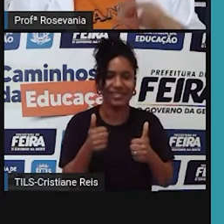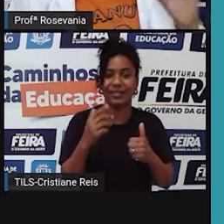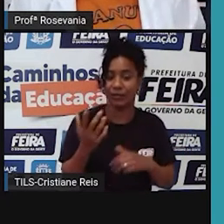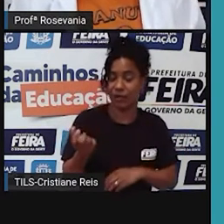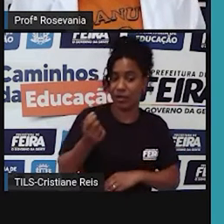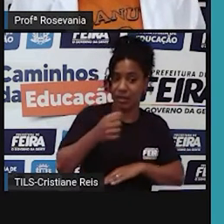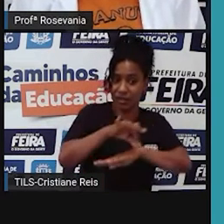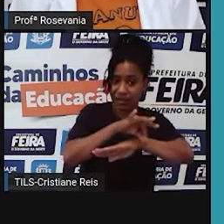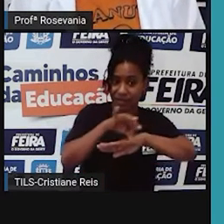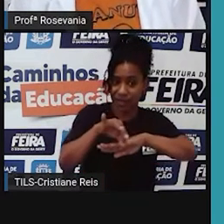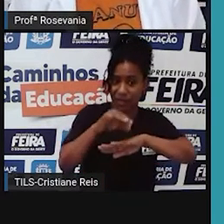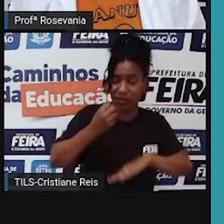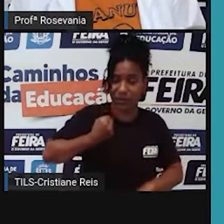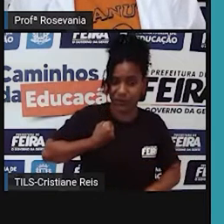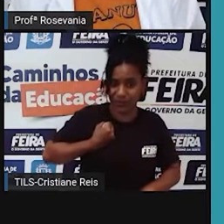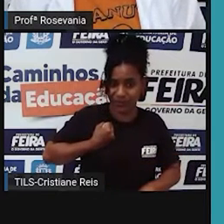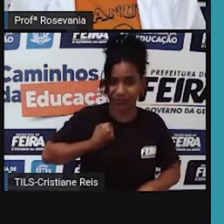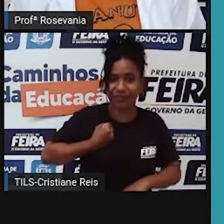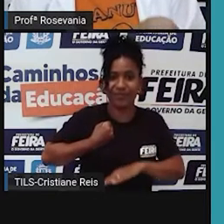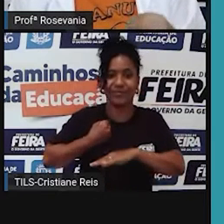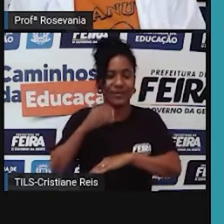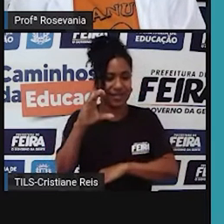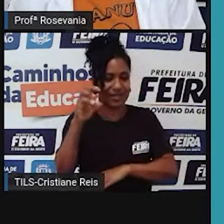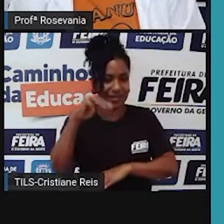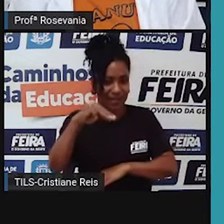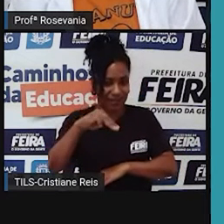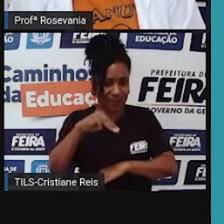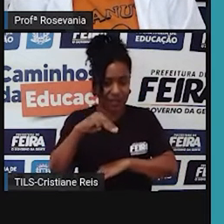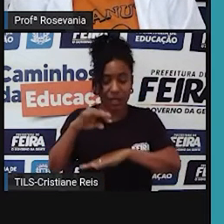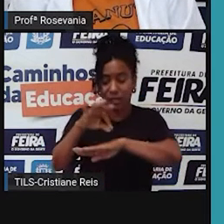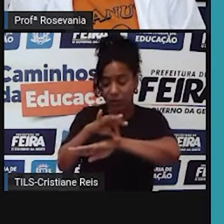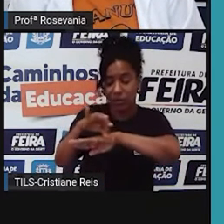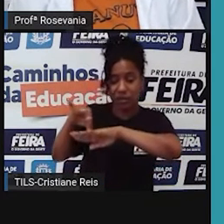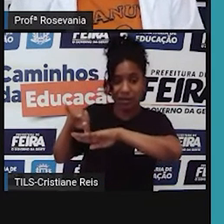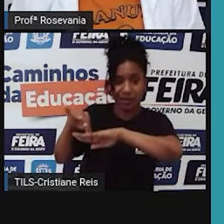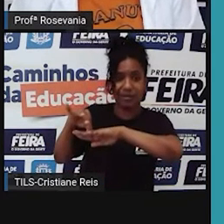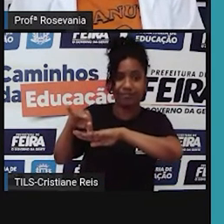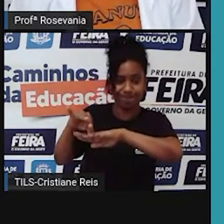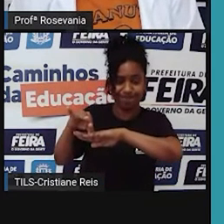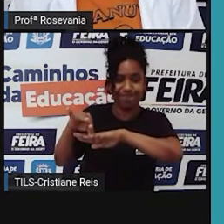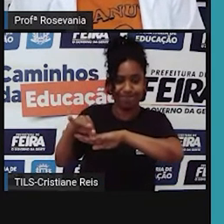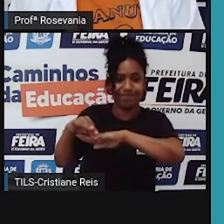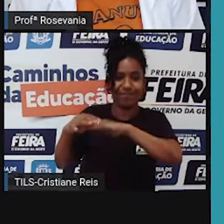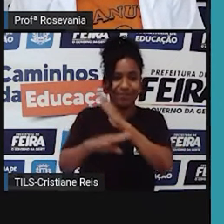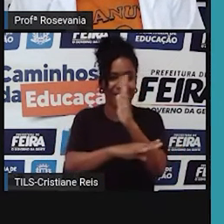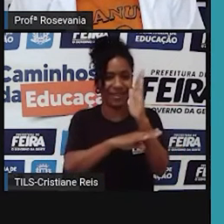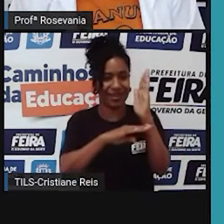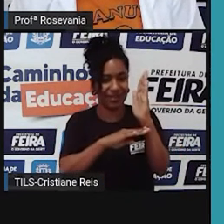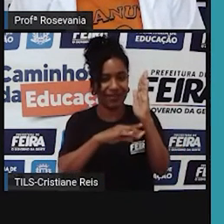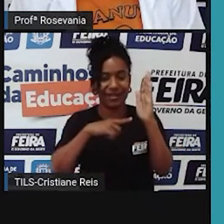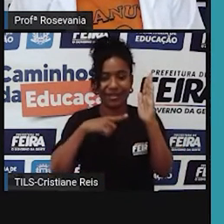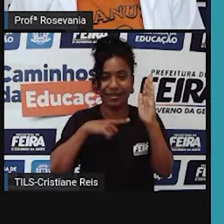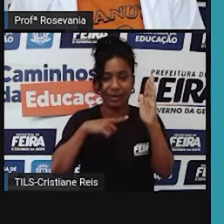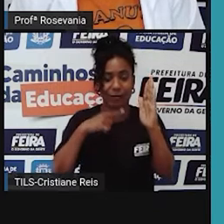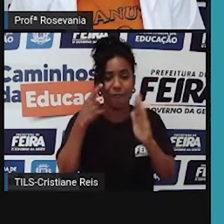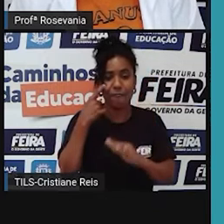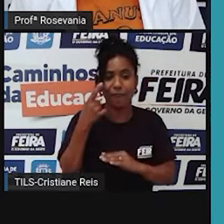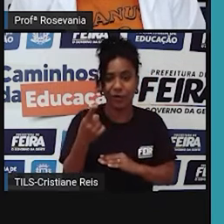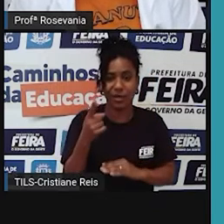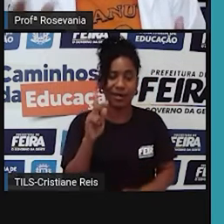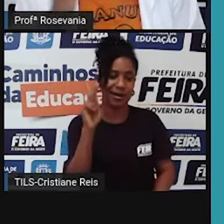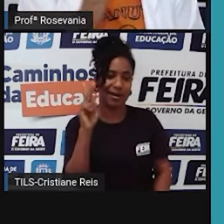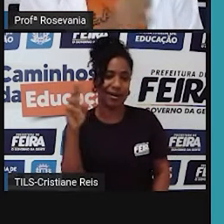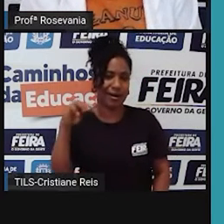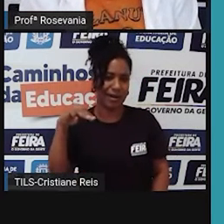numérica, centímetro. A escala gráfica, eu tenho que observar o que é que tem escrito ali. Nesse caso aqui, ela está em